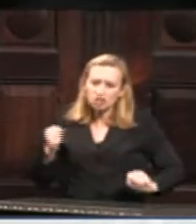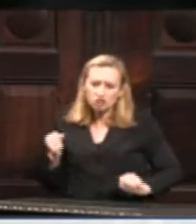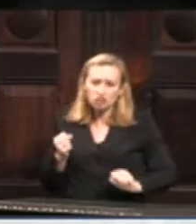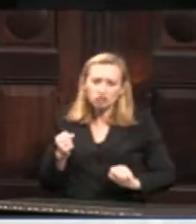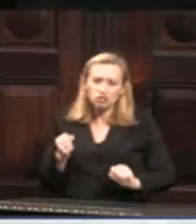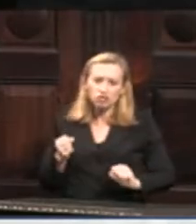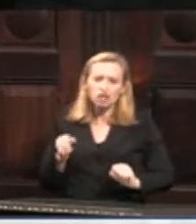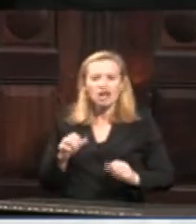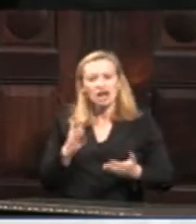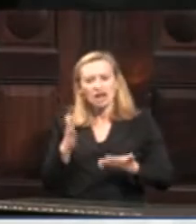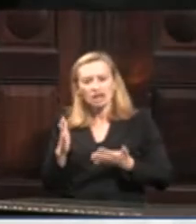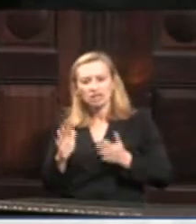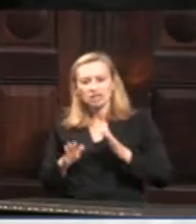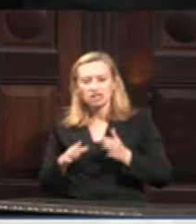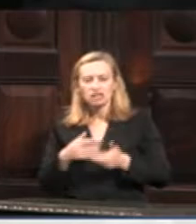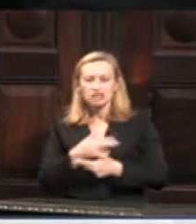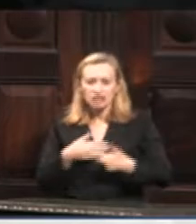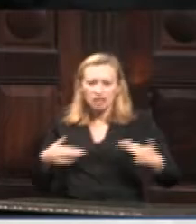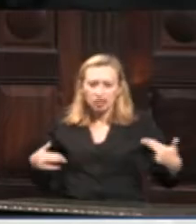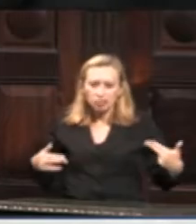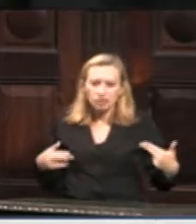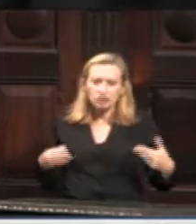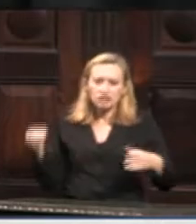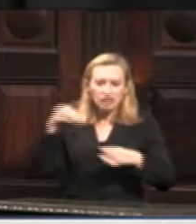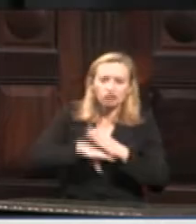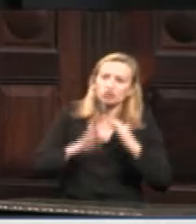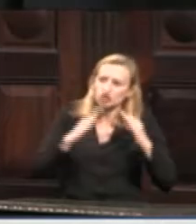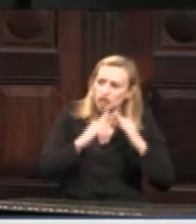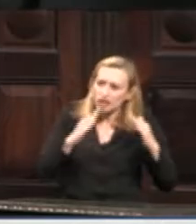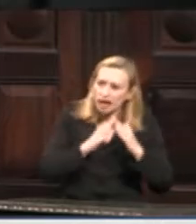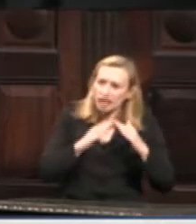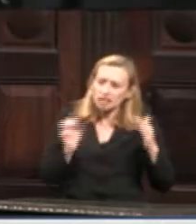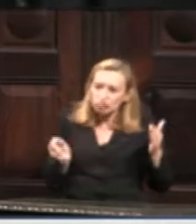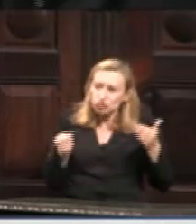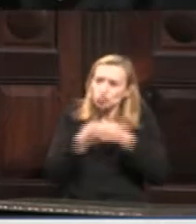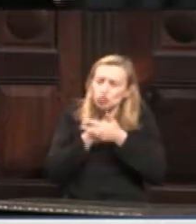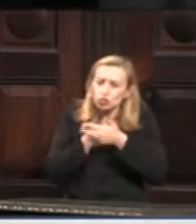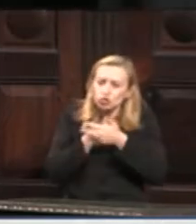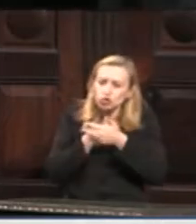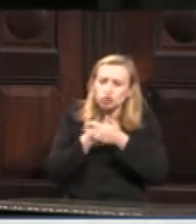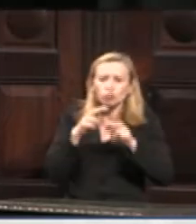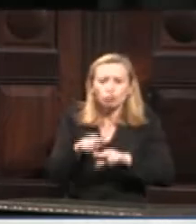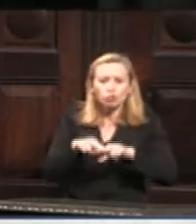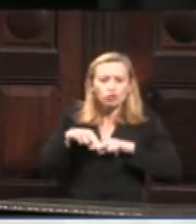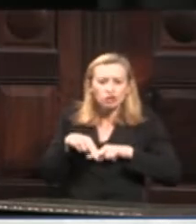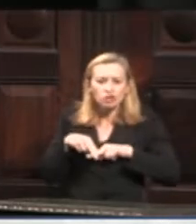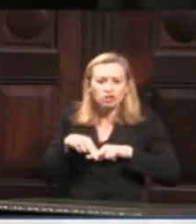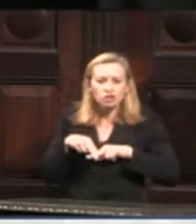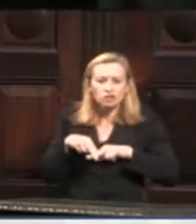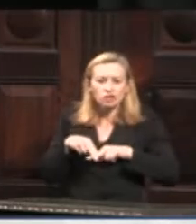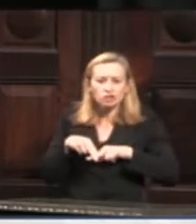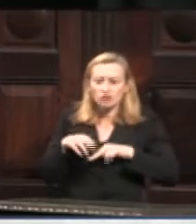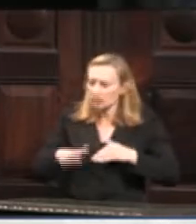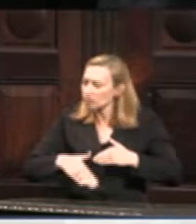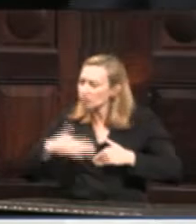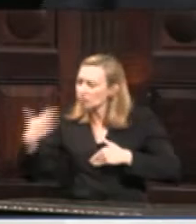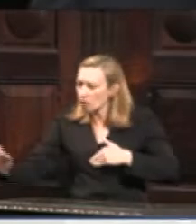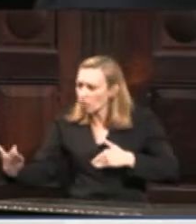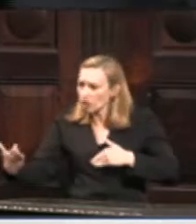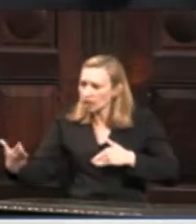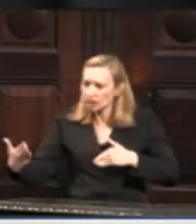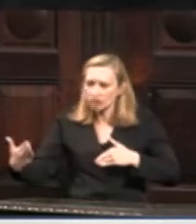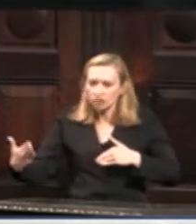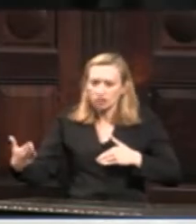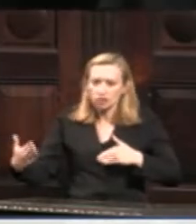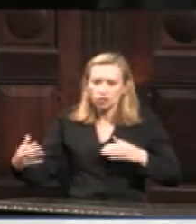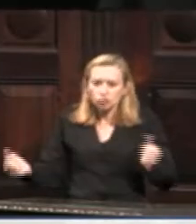que acontece no espaço doméstico, no espaço privado, e por isso acaba ficando fora do escopo